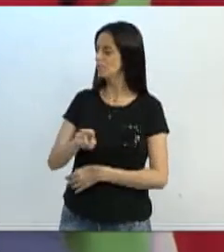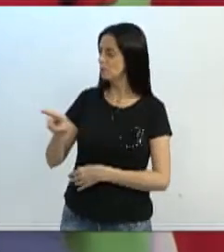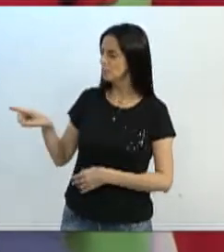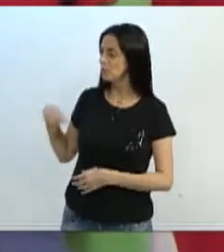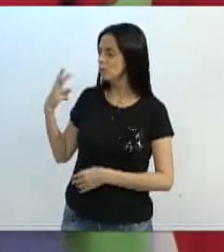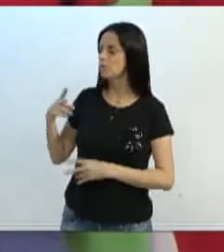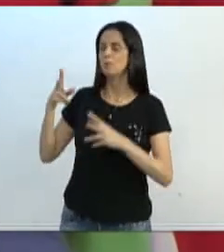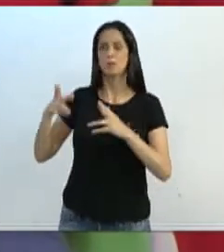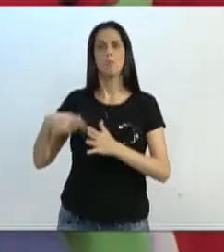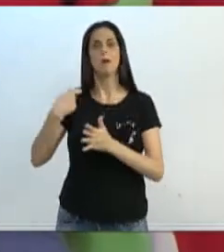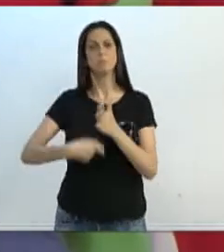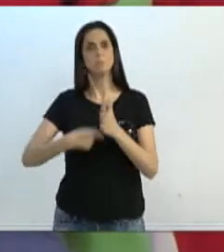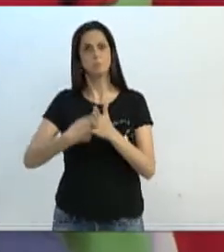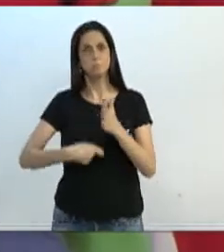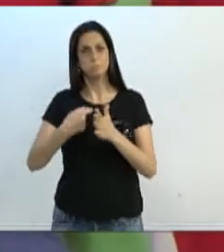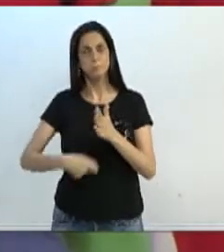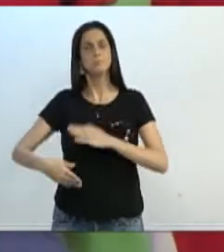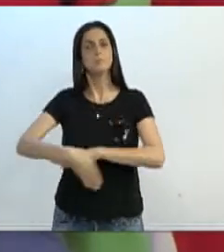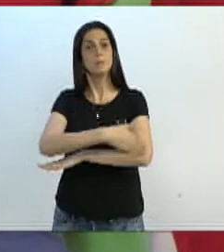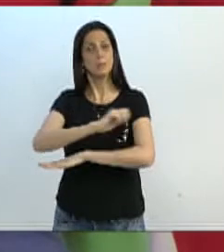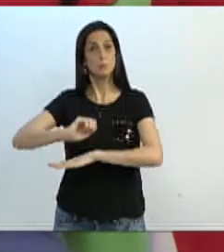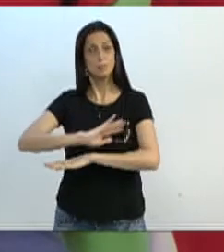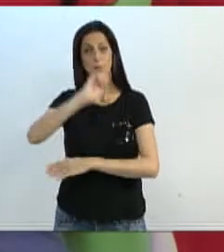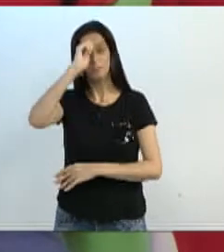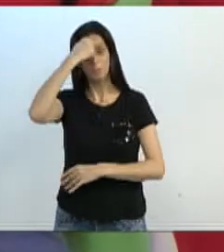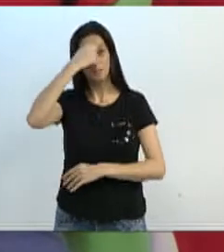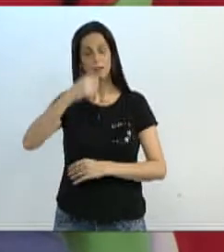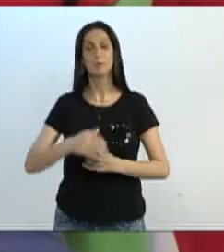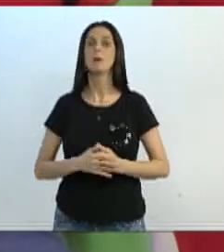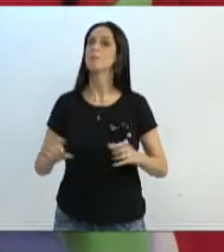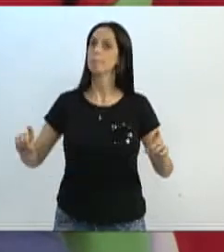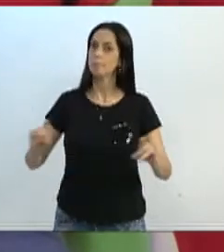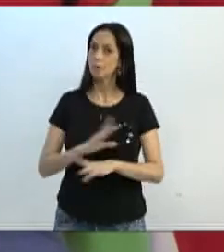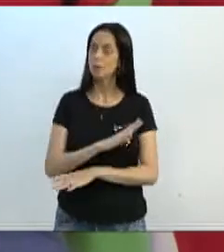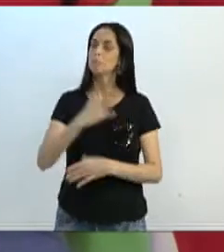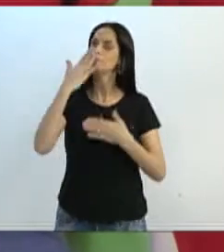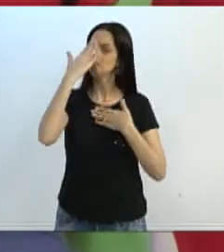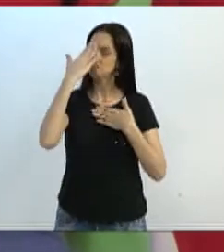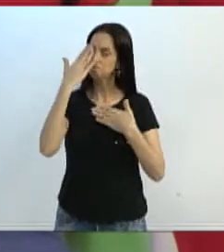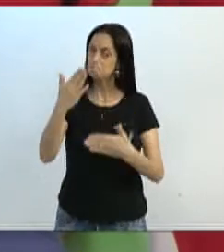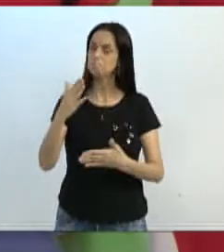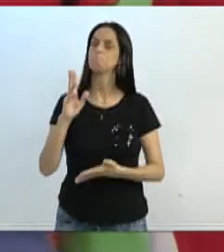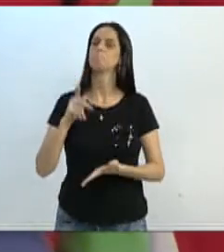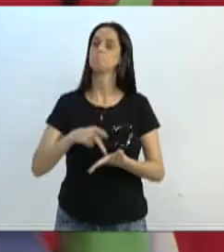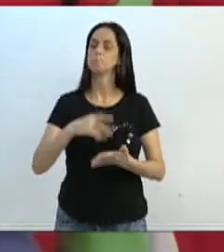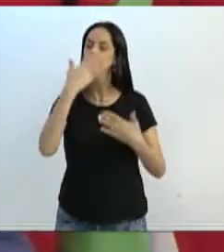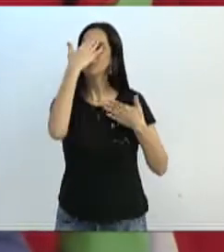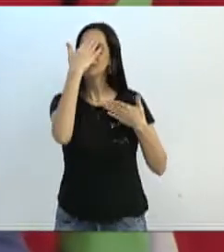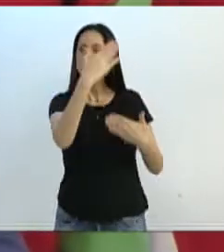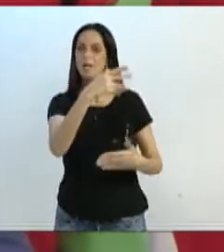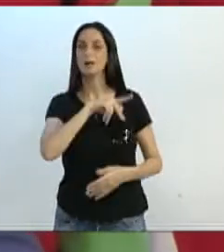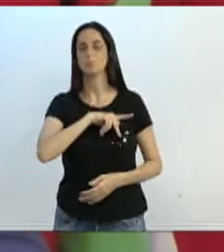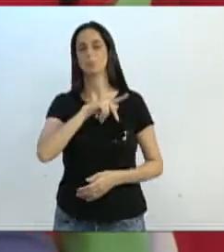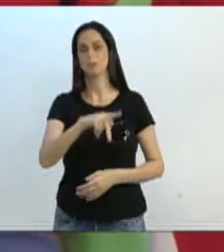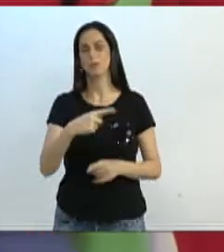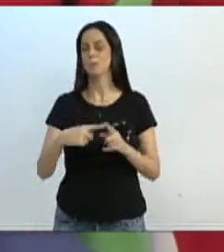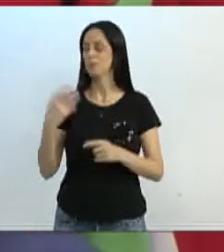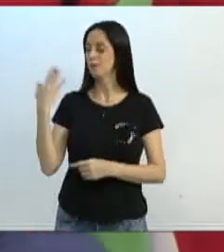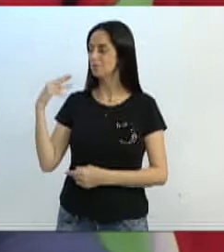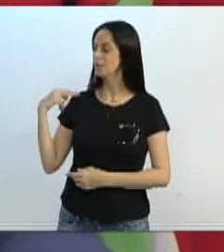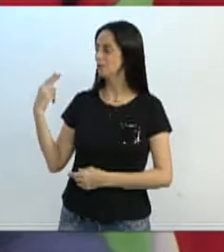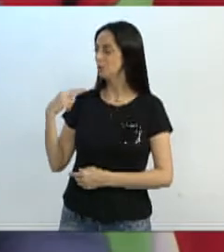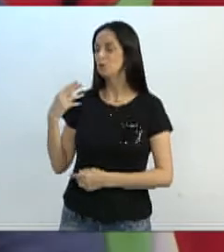obra seja, ou essas pavimentações sejam concluídas, e eu sou grato. Grato ao prefeito que atendeu um pedido desta